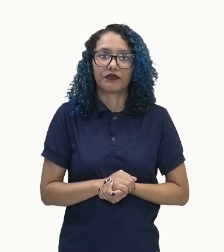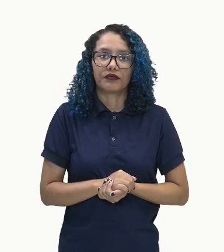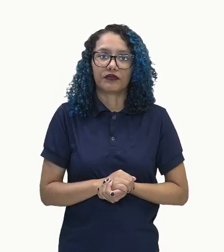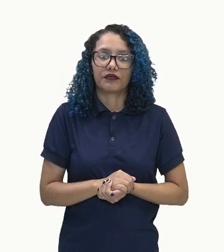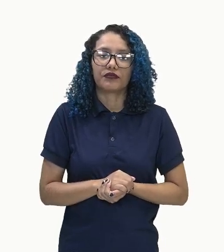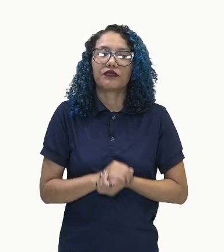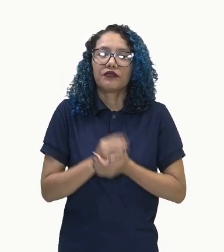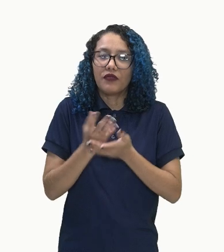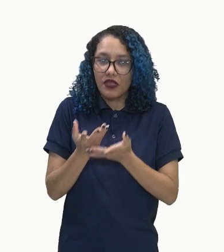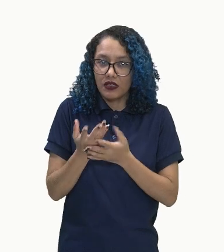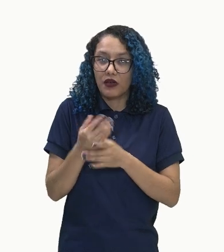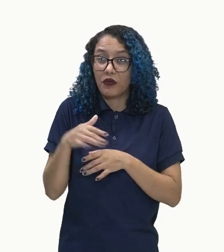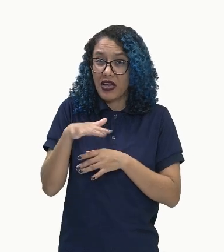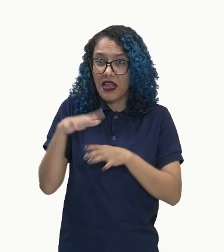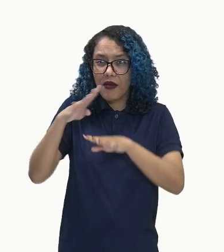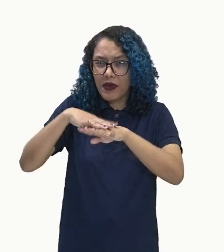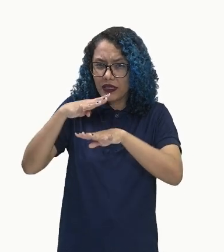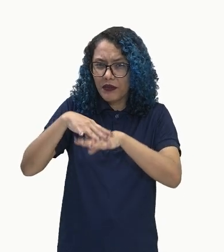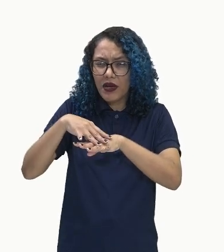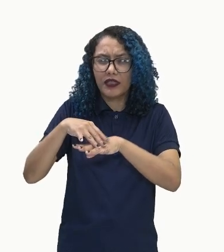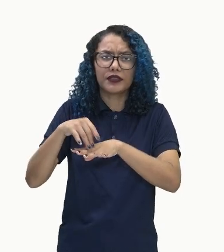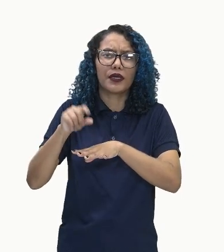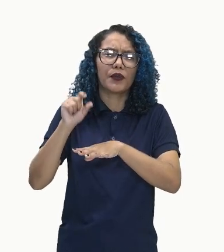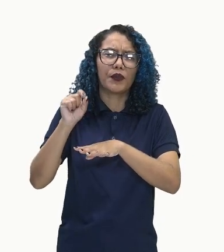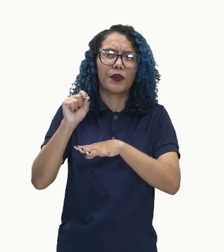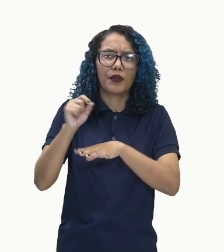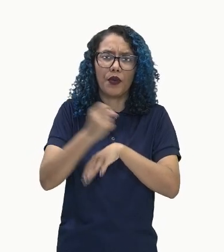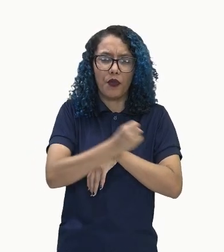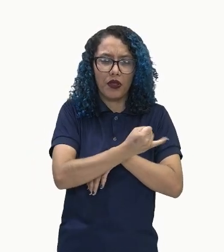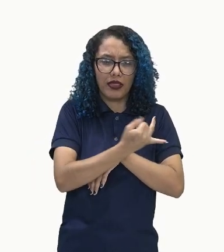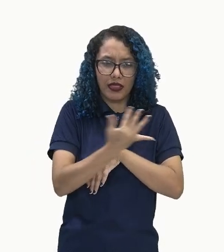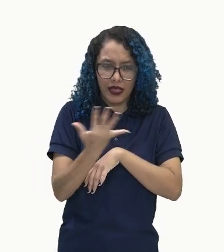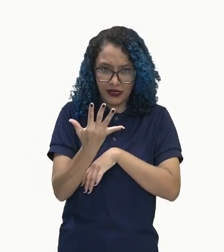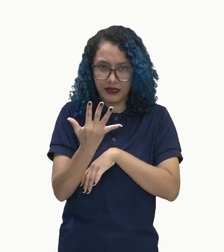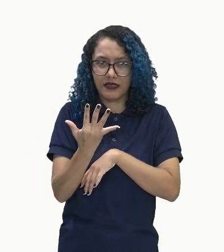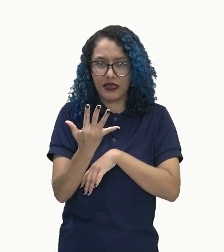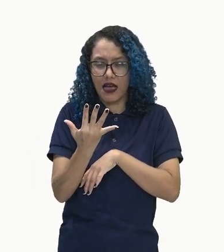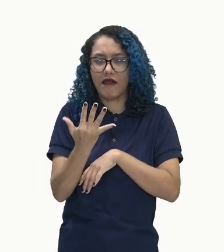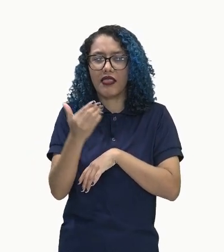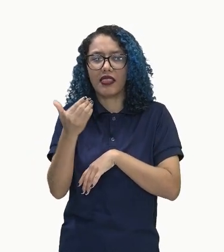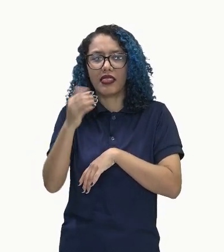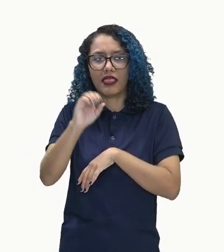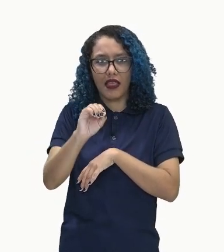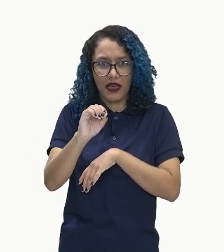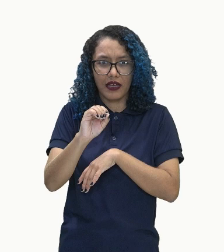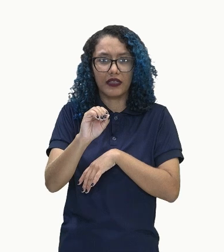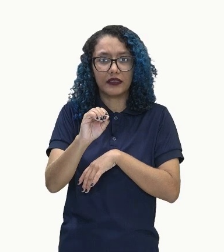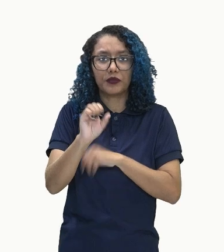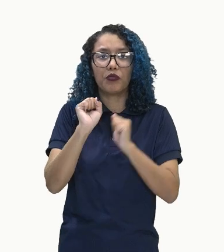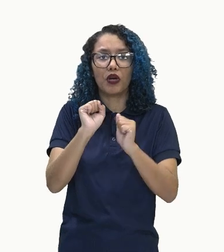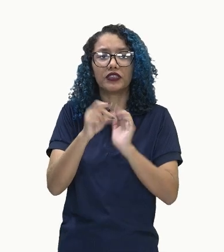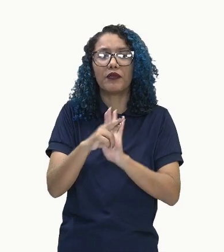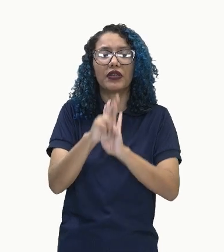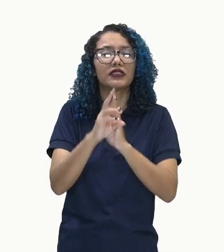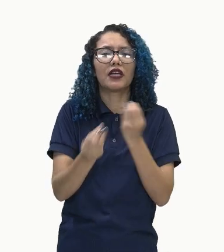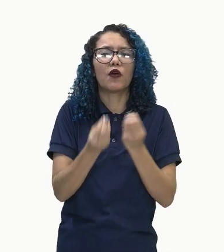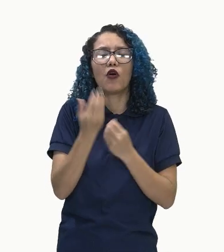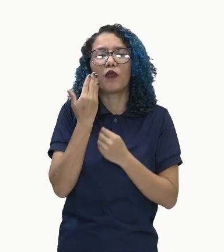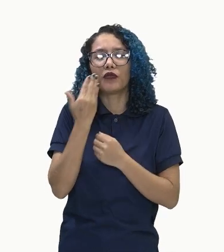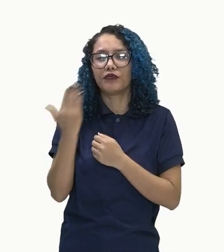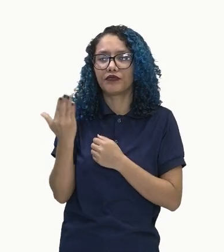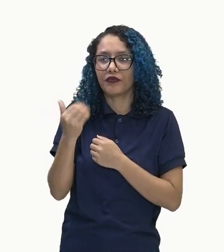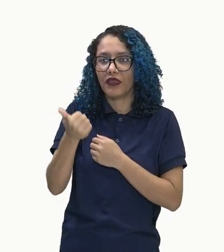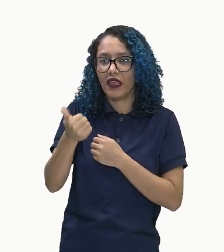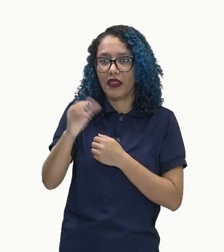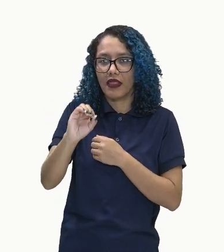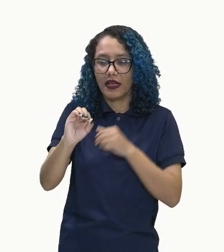Em termos matemáticos, uma potência de 10 é uma expressão da forma 10 elevado ao